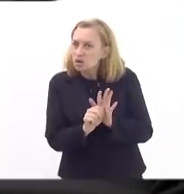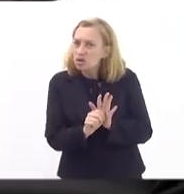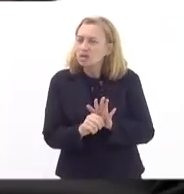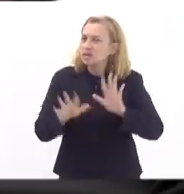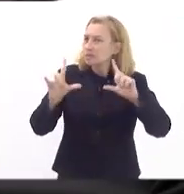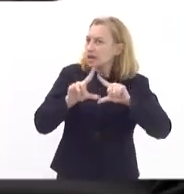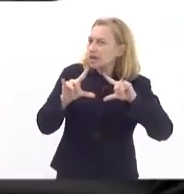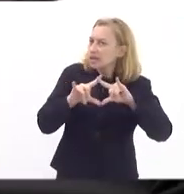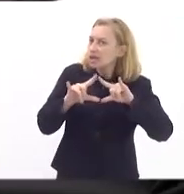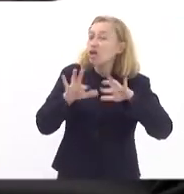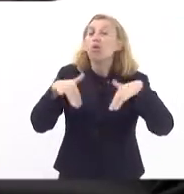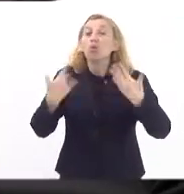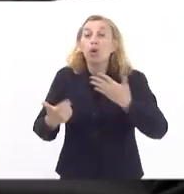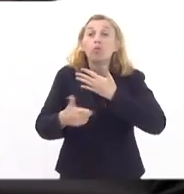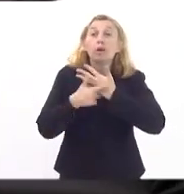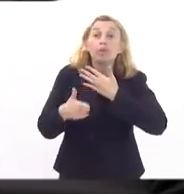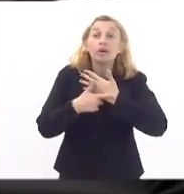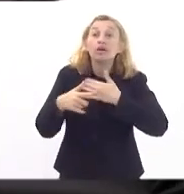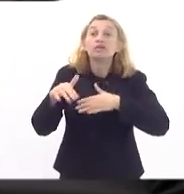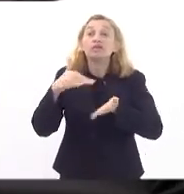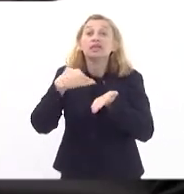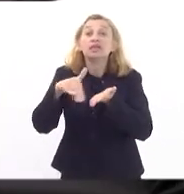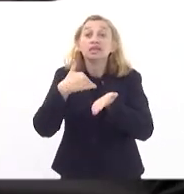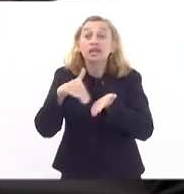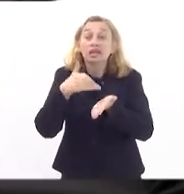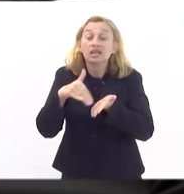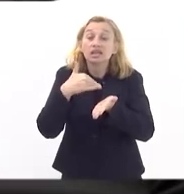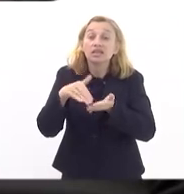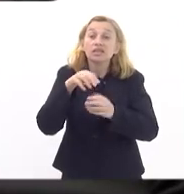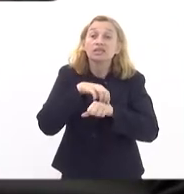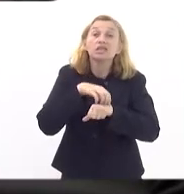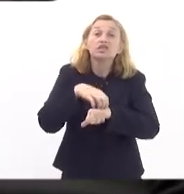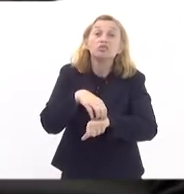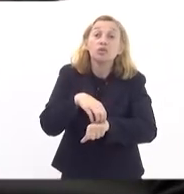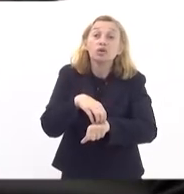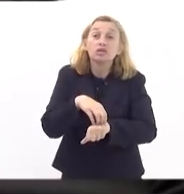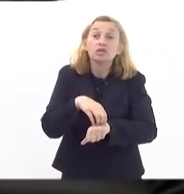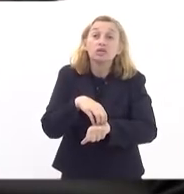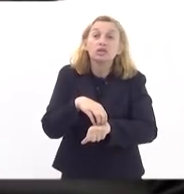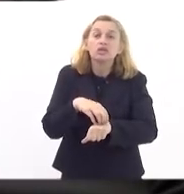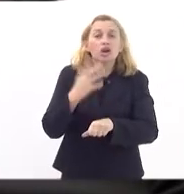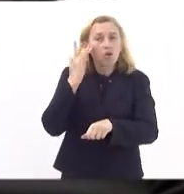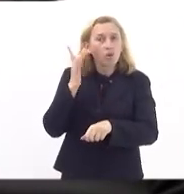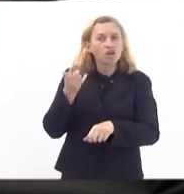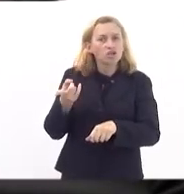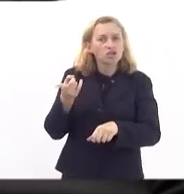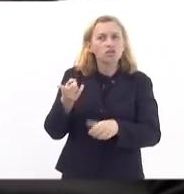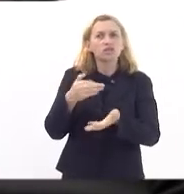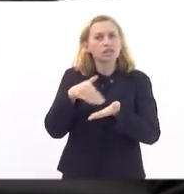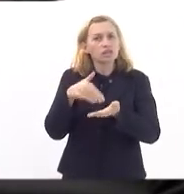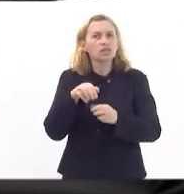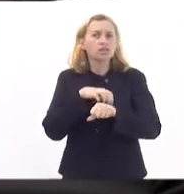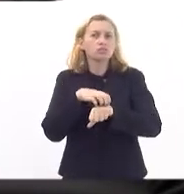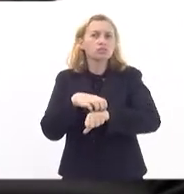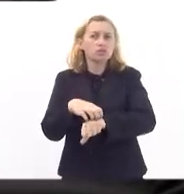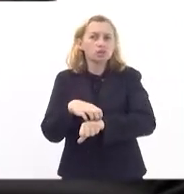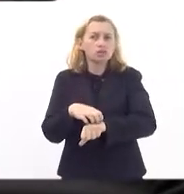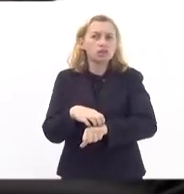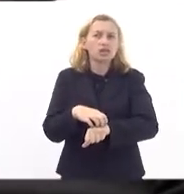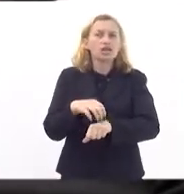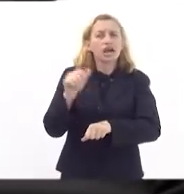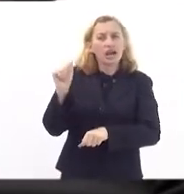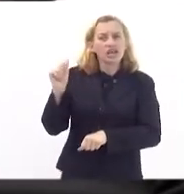causa da Melissa qual é o papel da secretaria de transporte né que eu acho que é a secretaria eles transporte